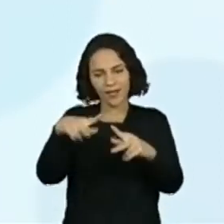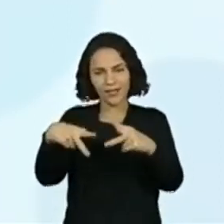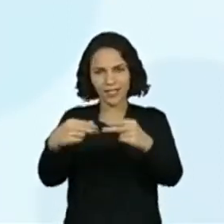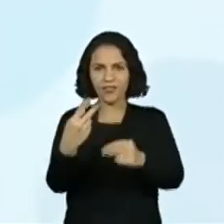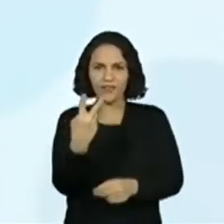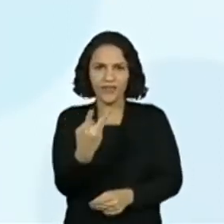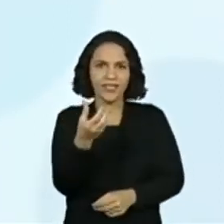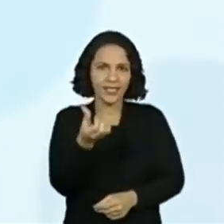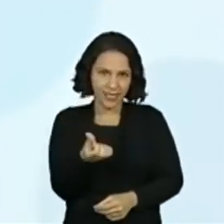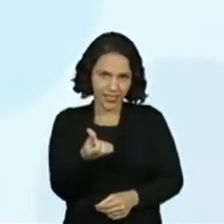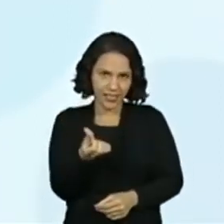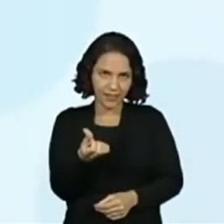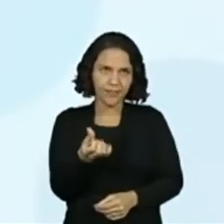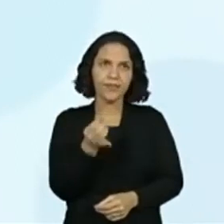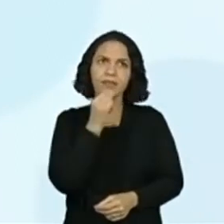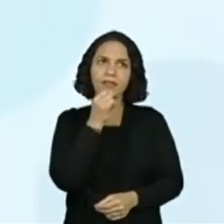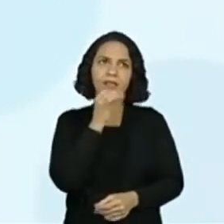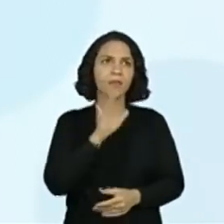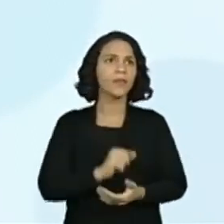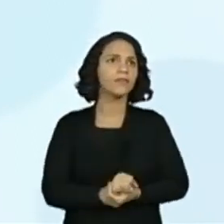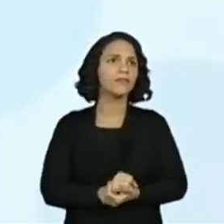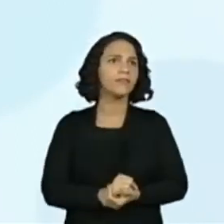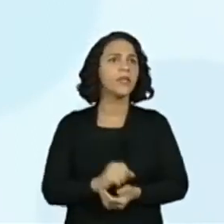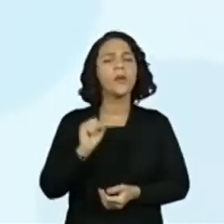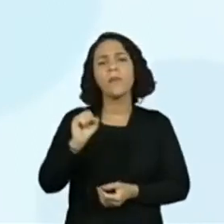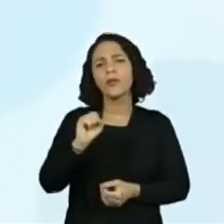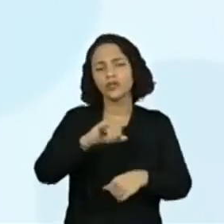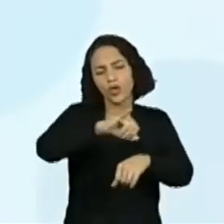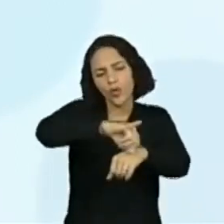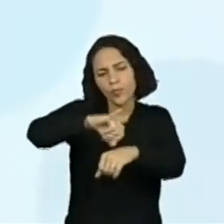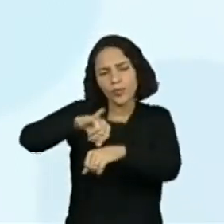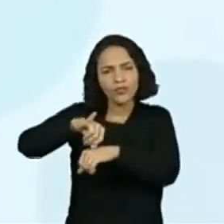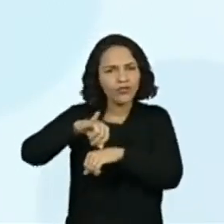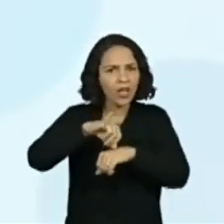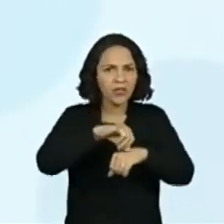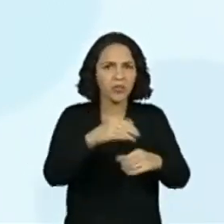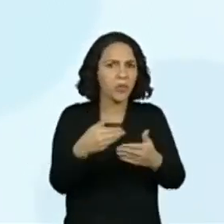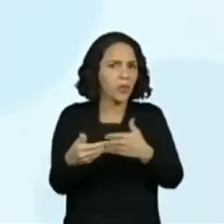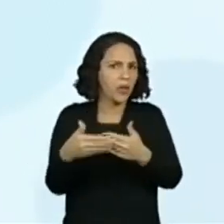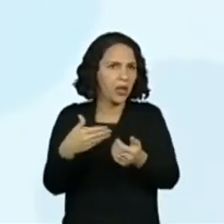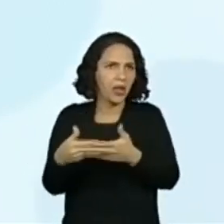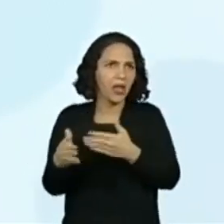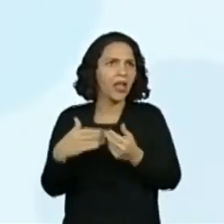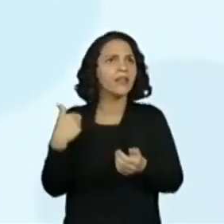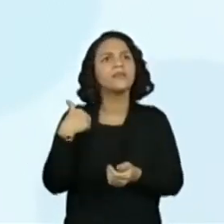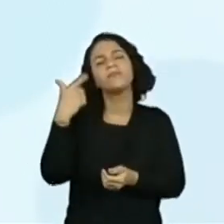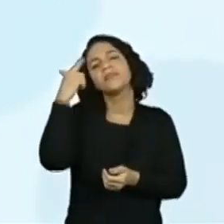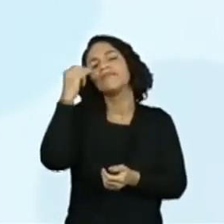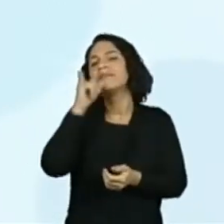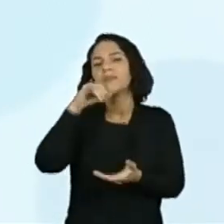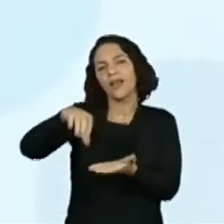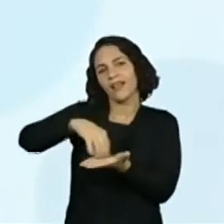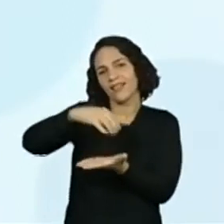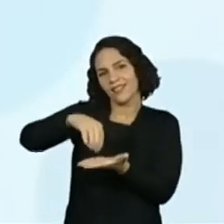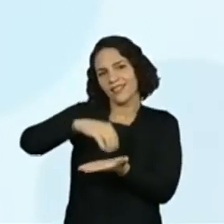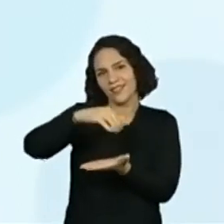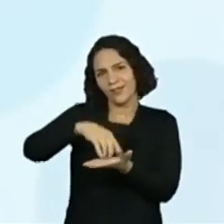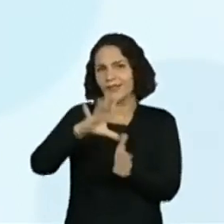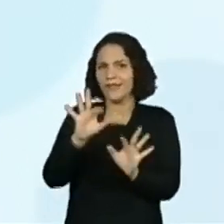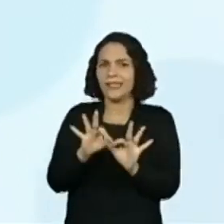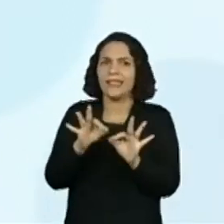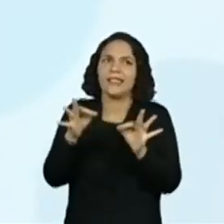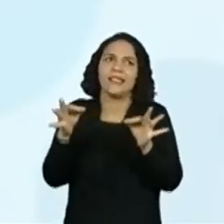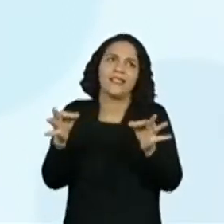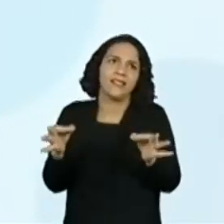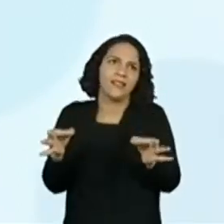26 lembrancinhas. Podem ser pequenos objetos, vou pensar aqui num carrinho, mas eu vou simplificar